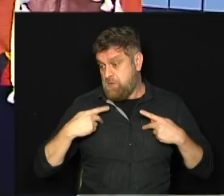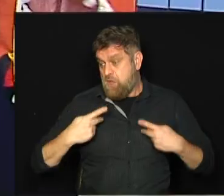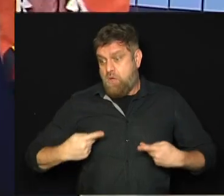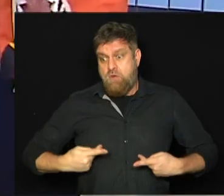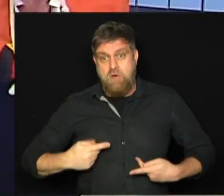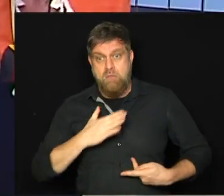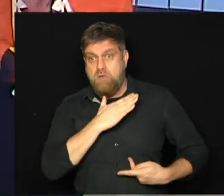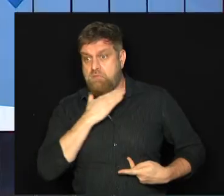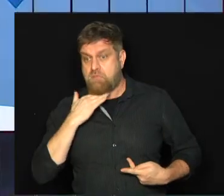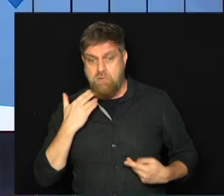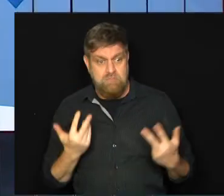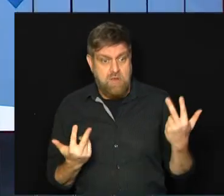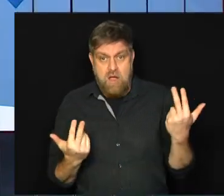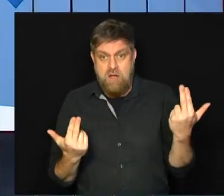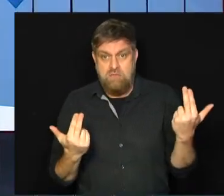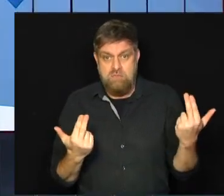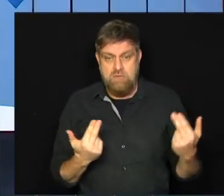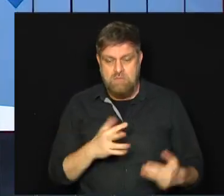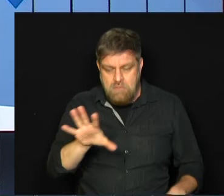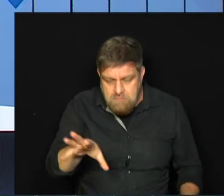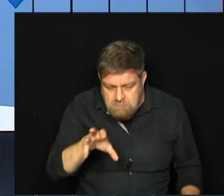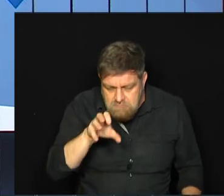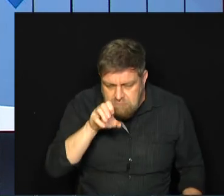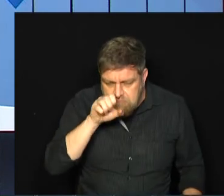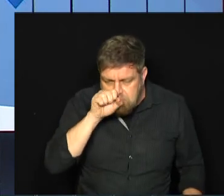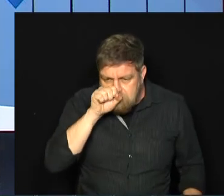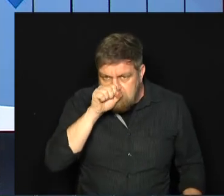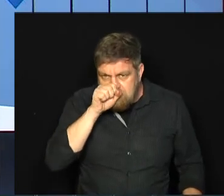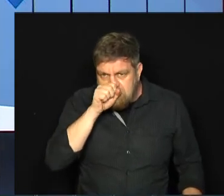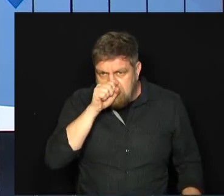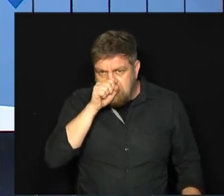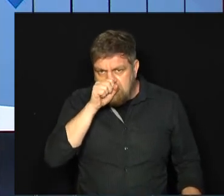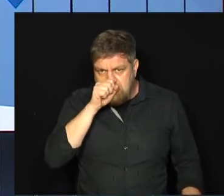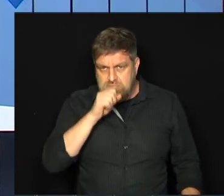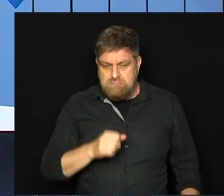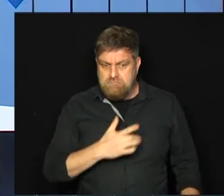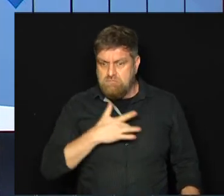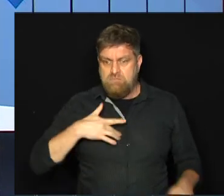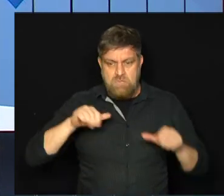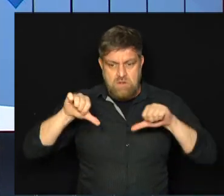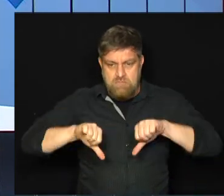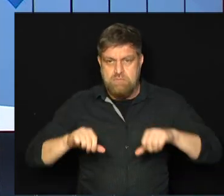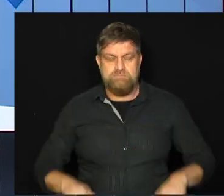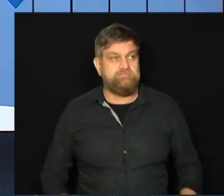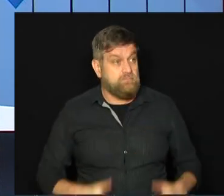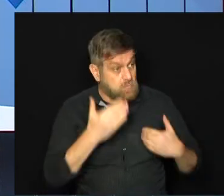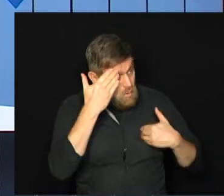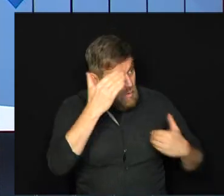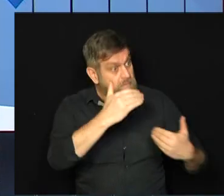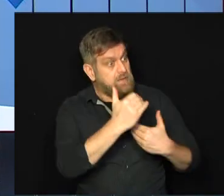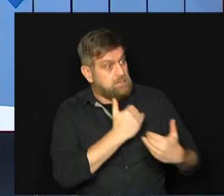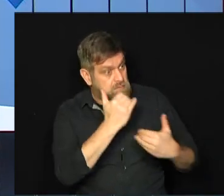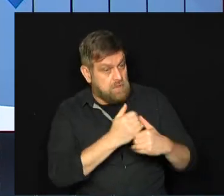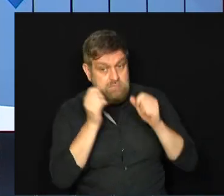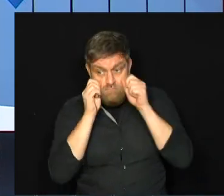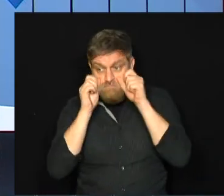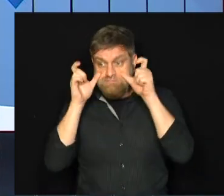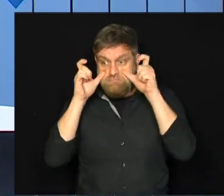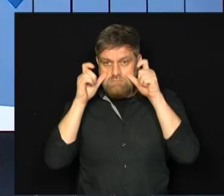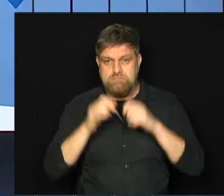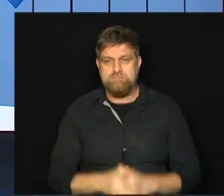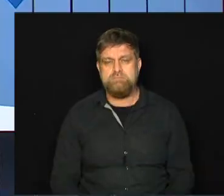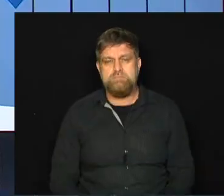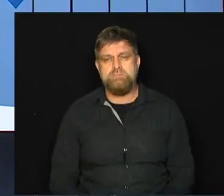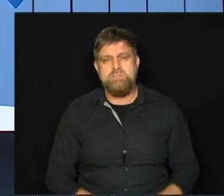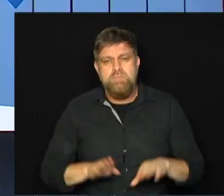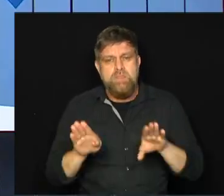Sim, olha, o alerta importante aí da doutora Silvia, né? A gente tem. Muito obrigada por até fazer esse alerta aqui no nosso espaço, doutora. Agora,